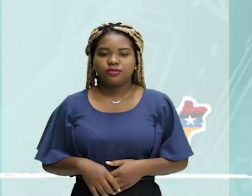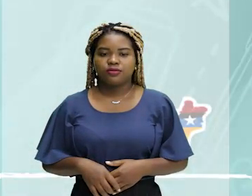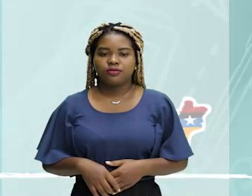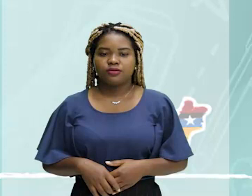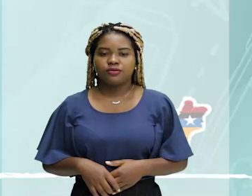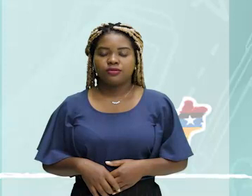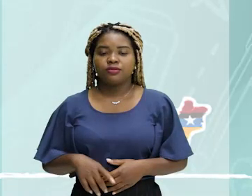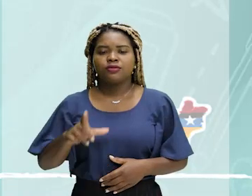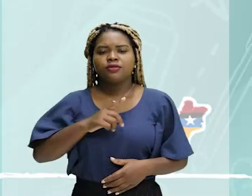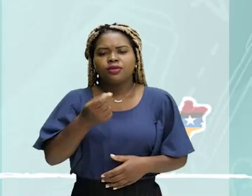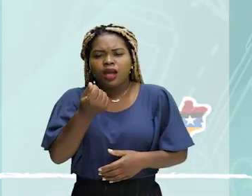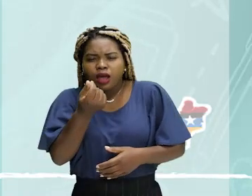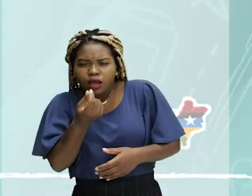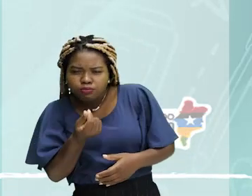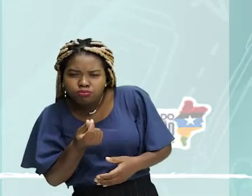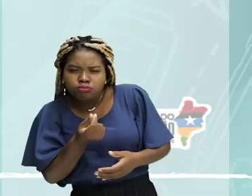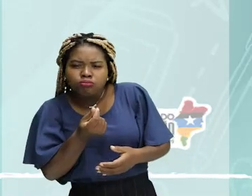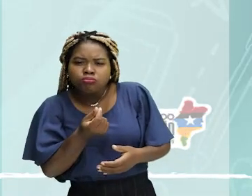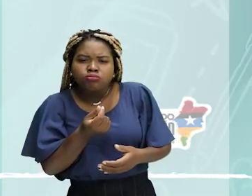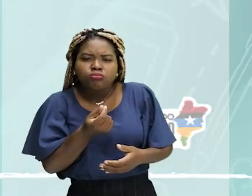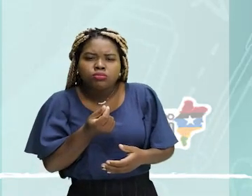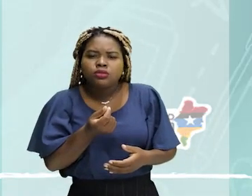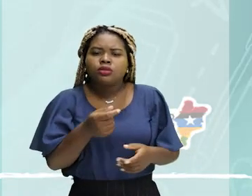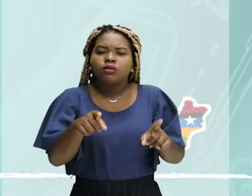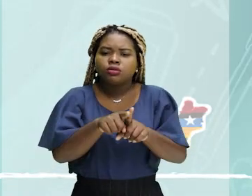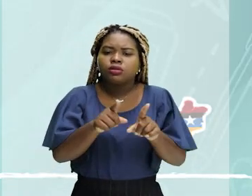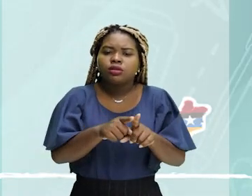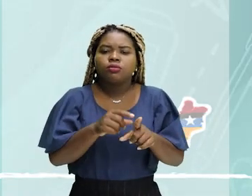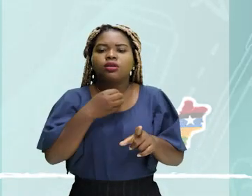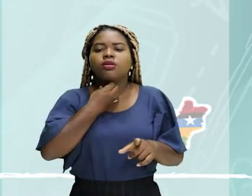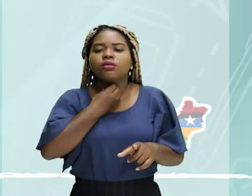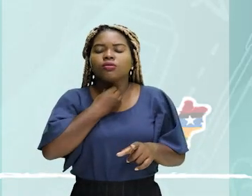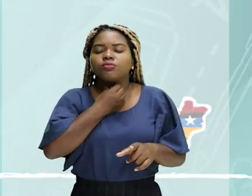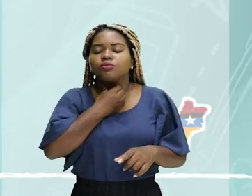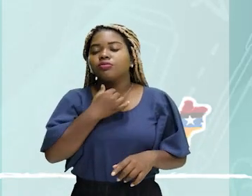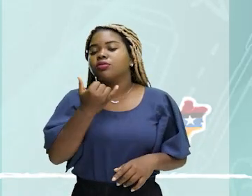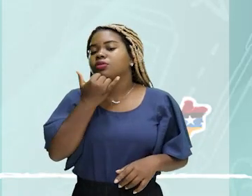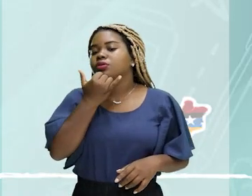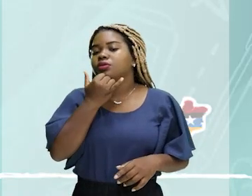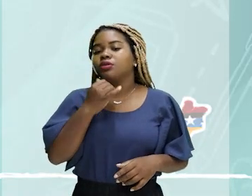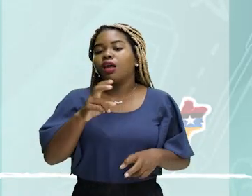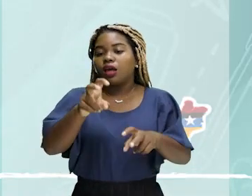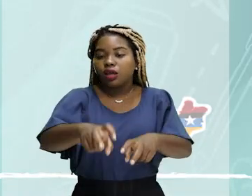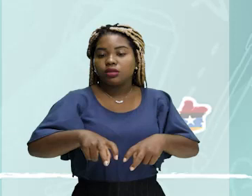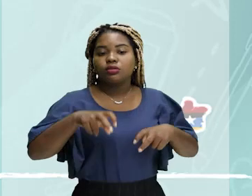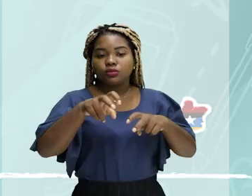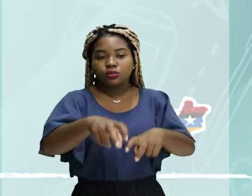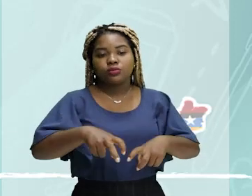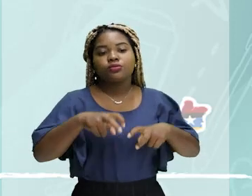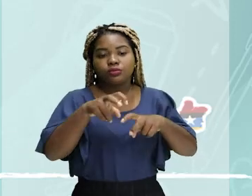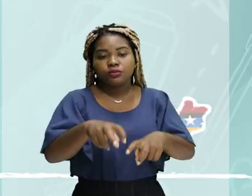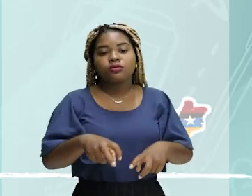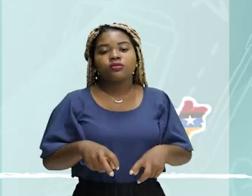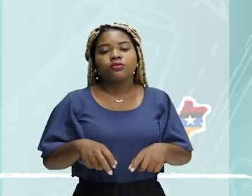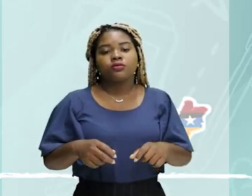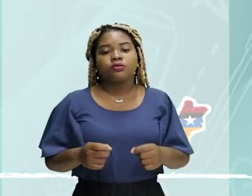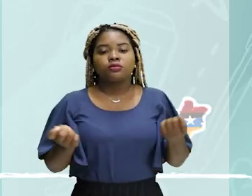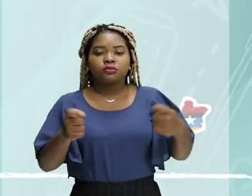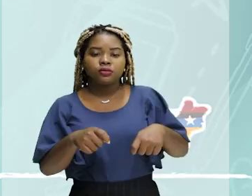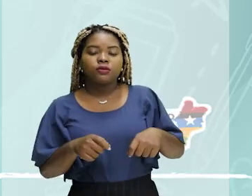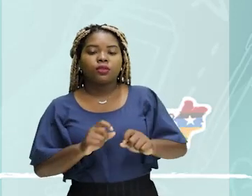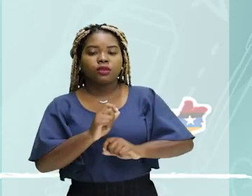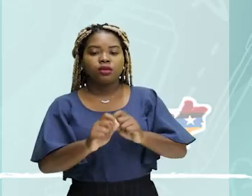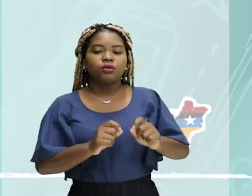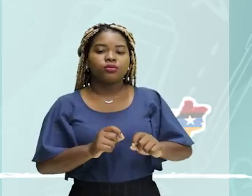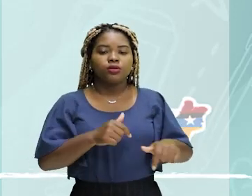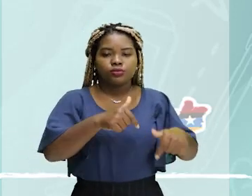o acúmulo de capitais, a modernização da agricultura, a disponibilidade de mão de obra e de recursos naturais